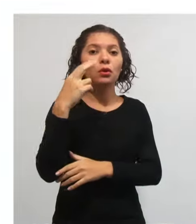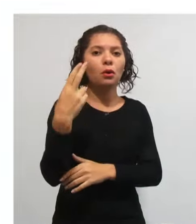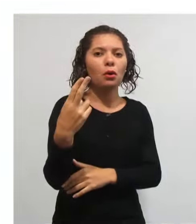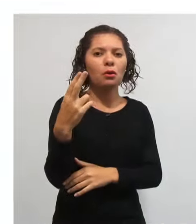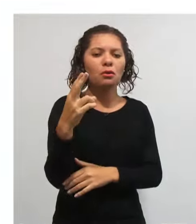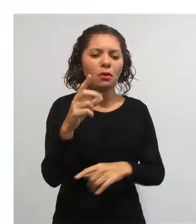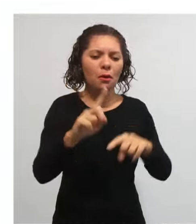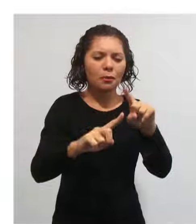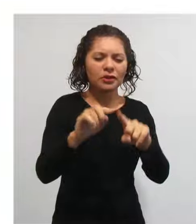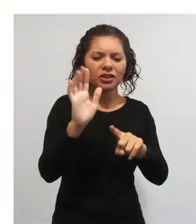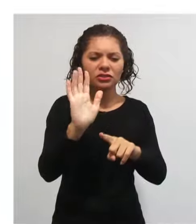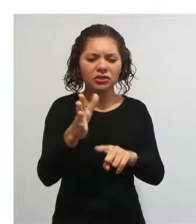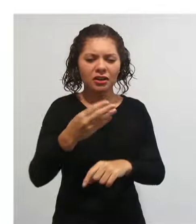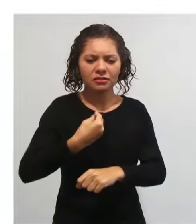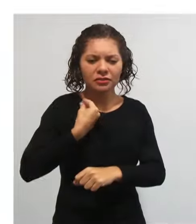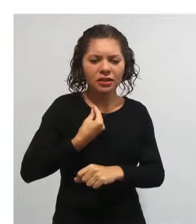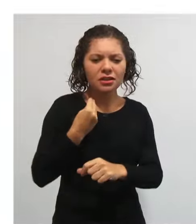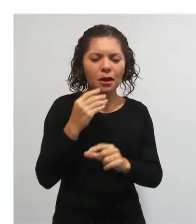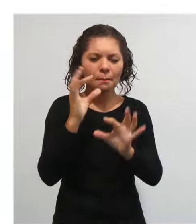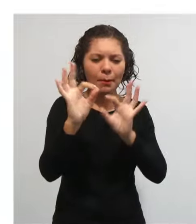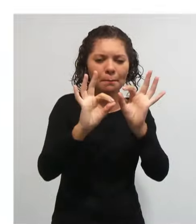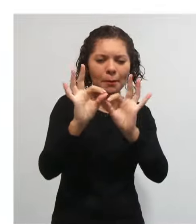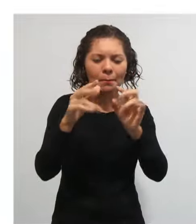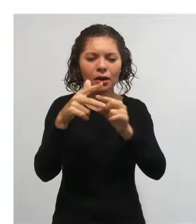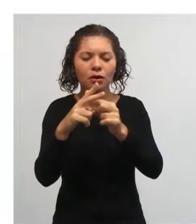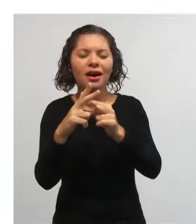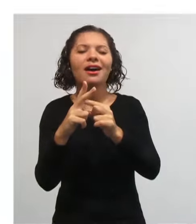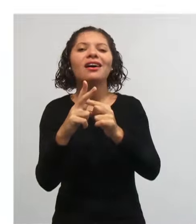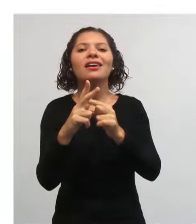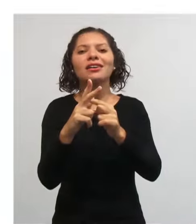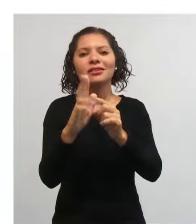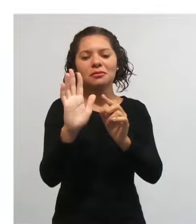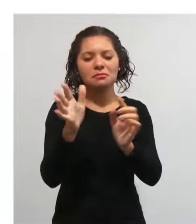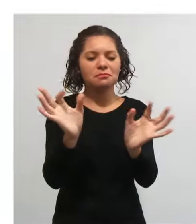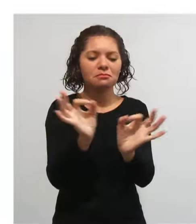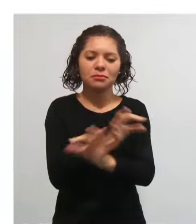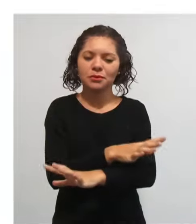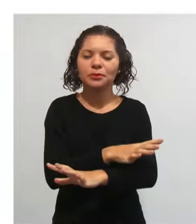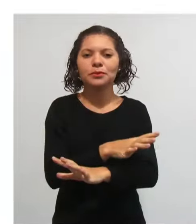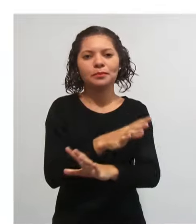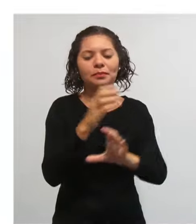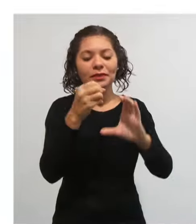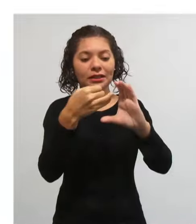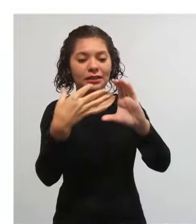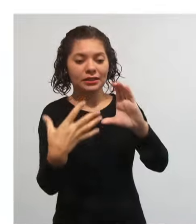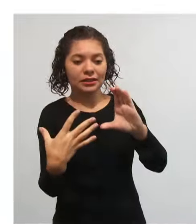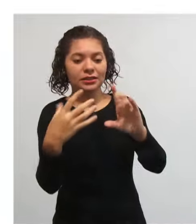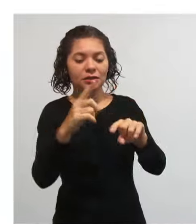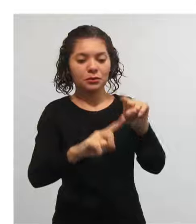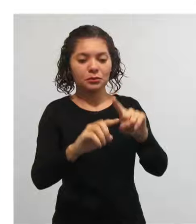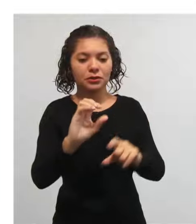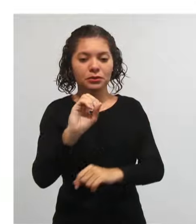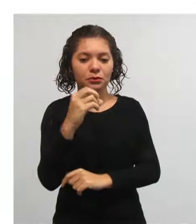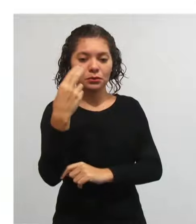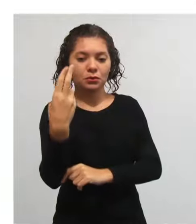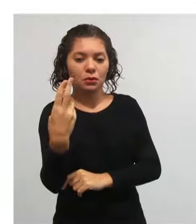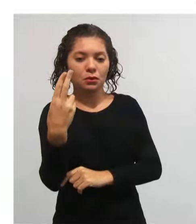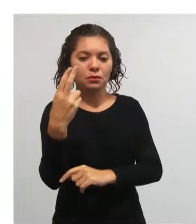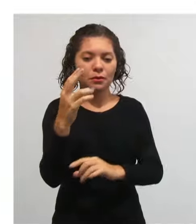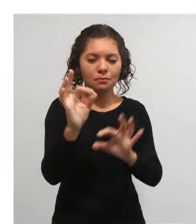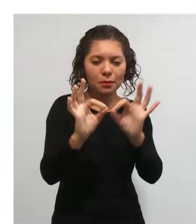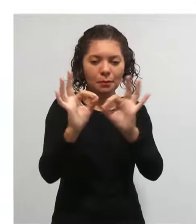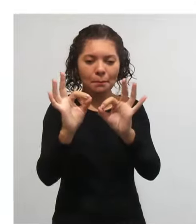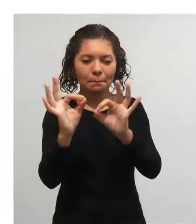refere à suas características ou usos previstos ou ainda a implementação de